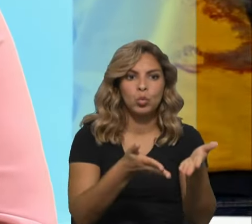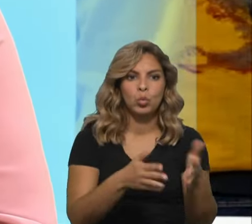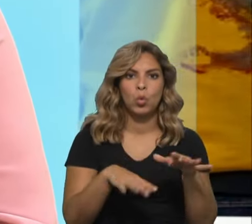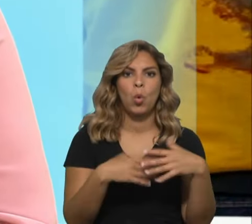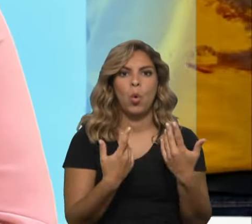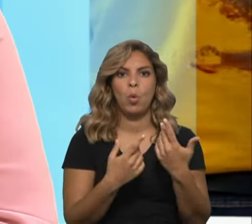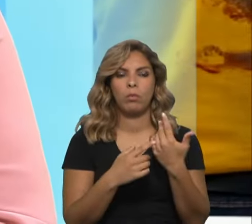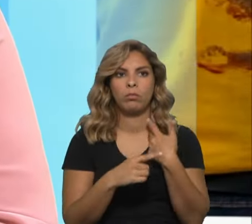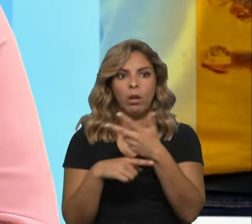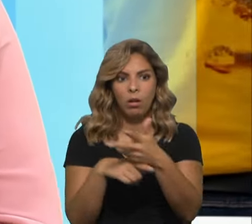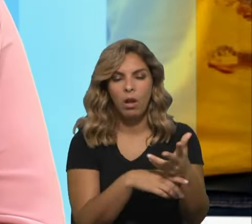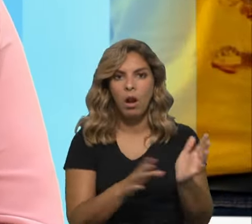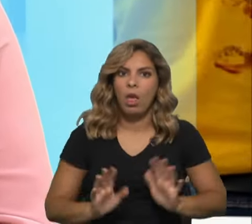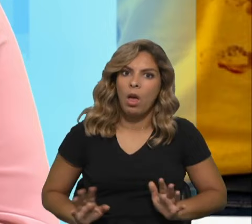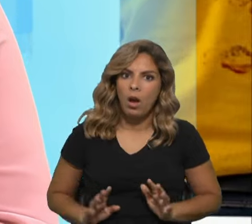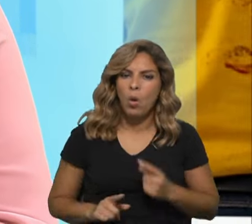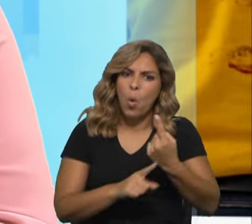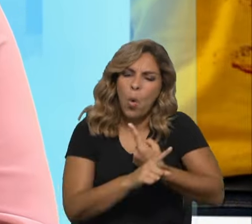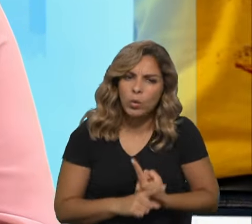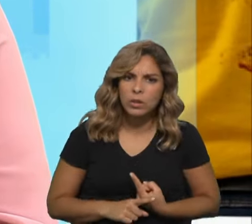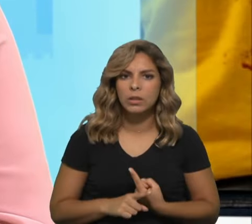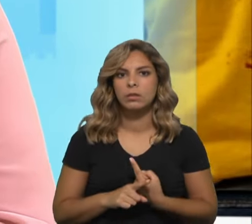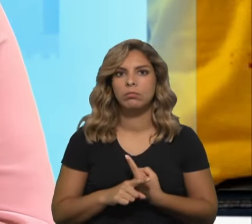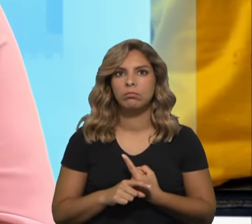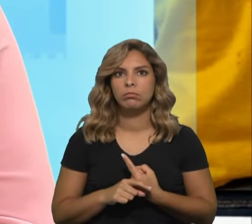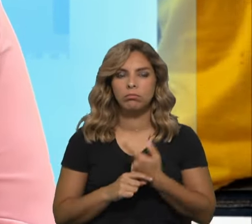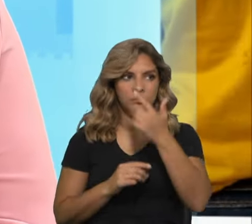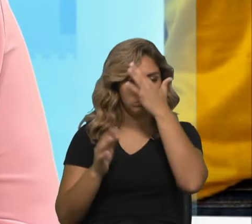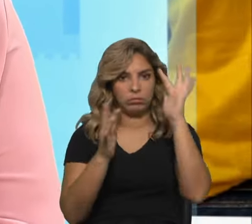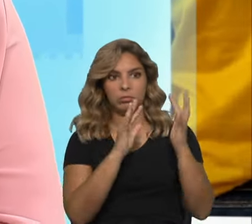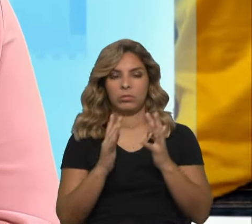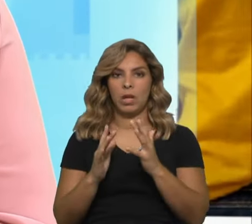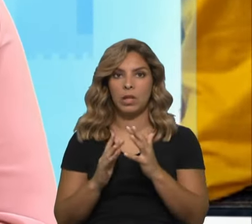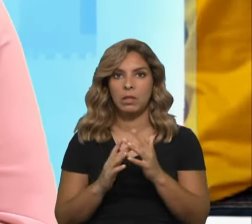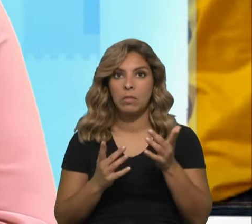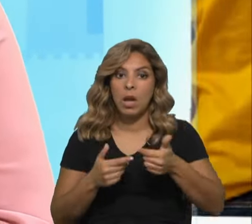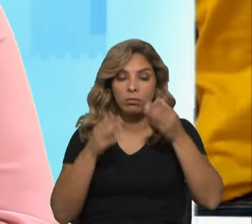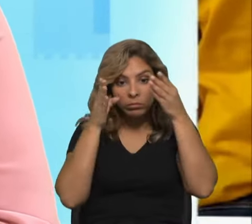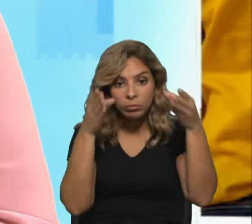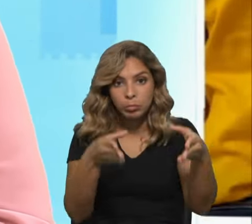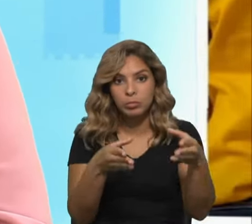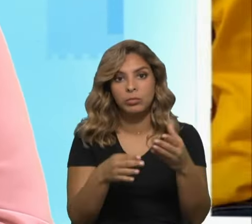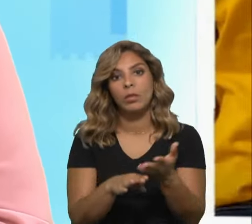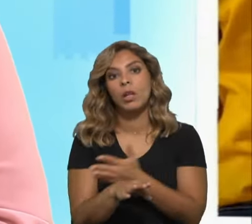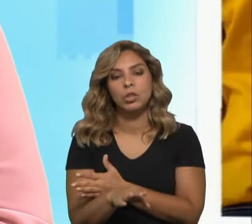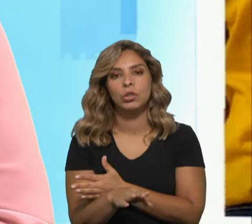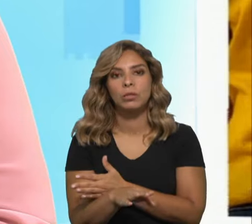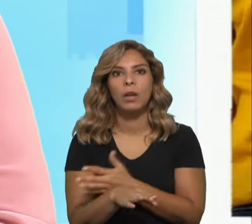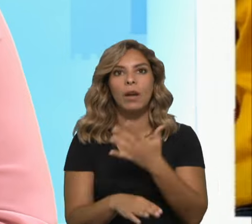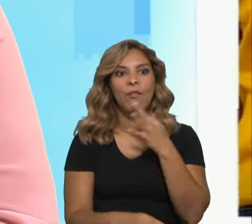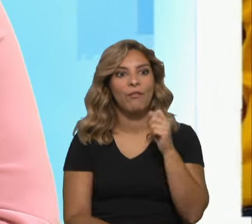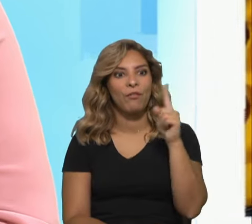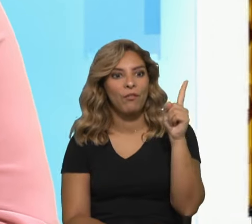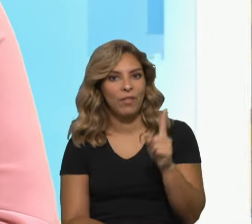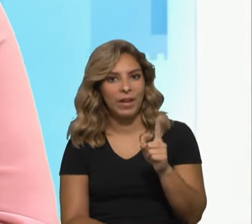para aquele lado. Que, enfim, uma série de tarefas não distrai muito depois do mistério que está ali, a vivência de fé que está a acontecer.